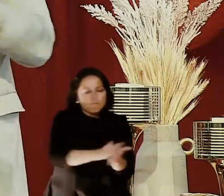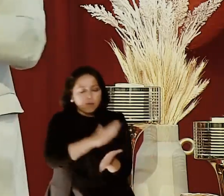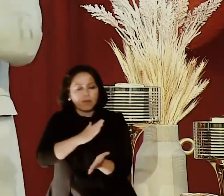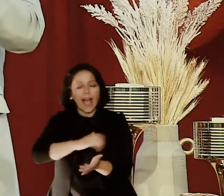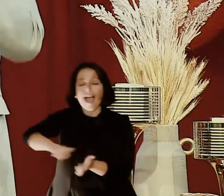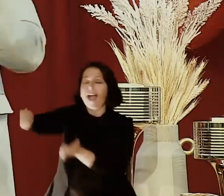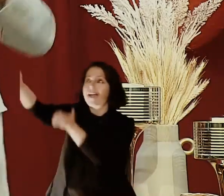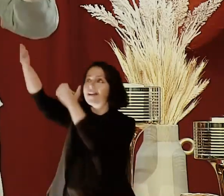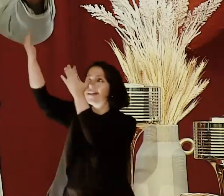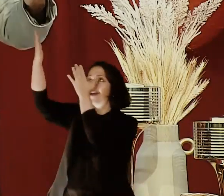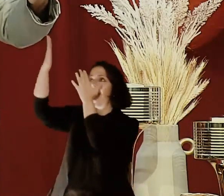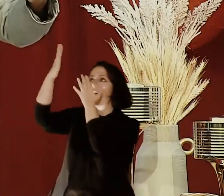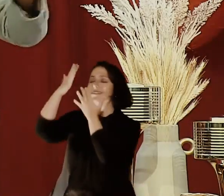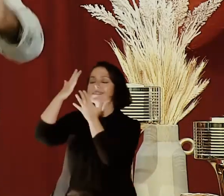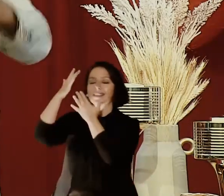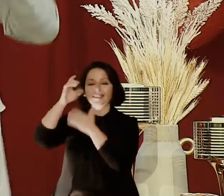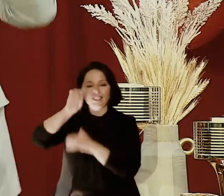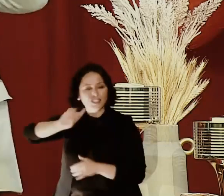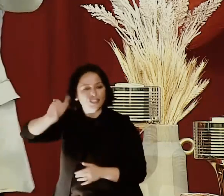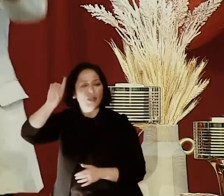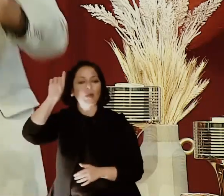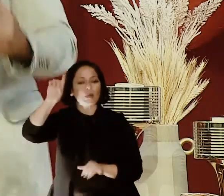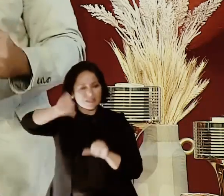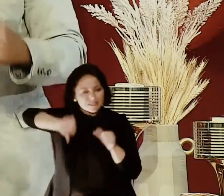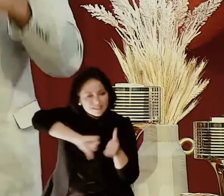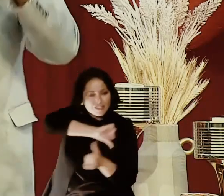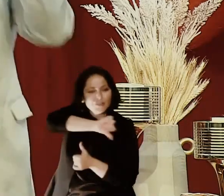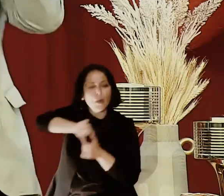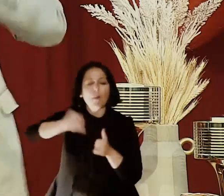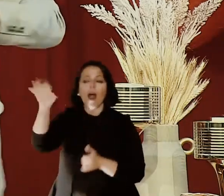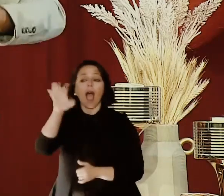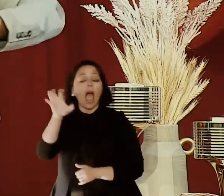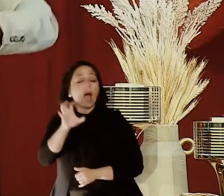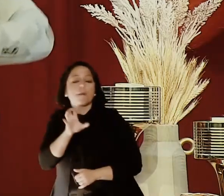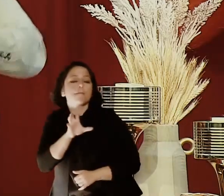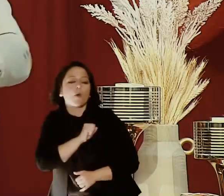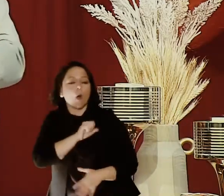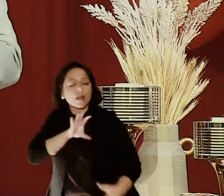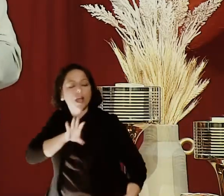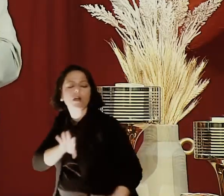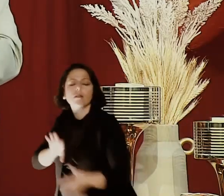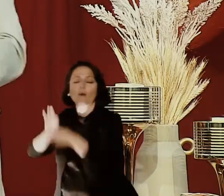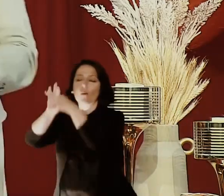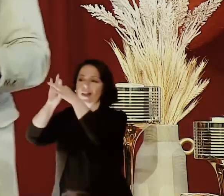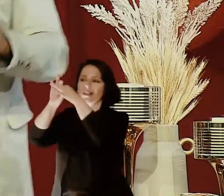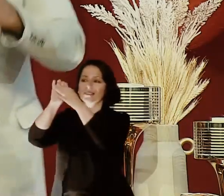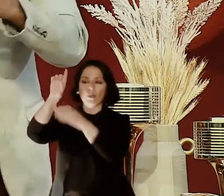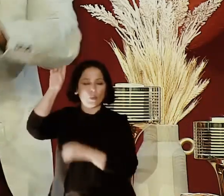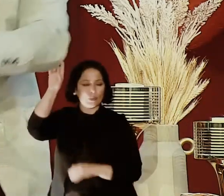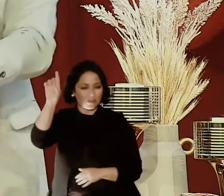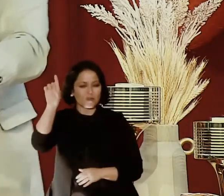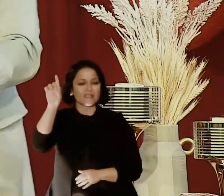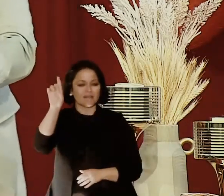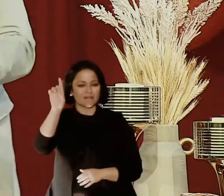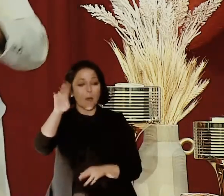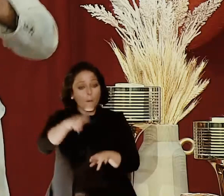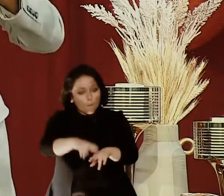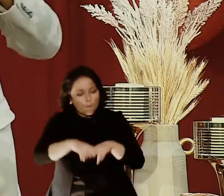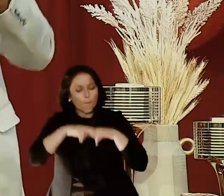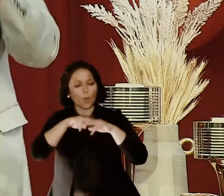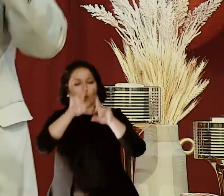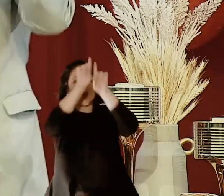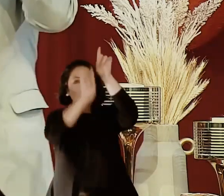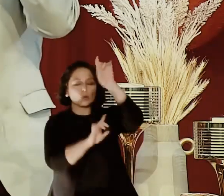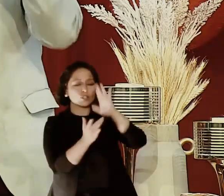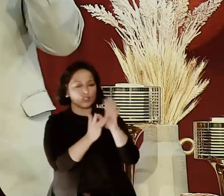fomos transportados do reino das trevas para o reino do maravilhoso amor e para a luz de Jesus. E aqui nós vemos então um anúncio